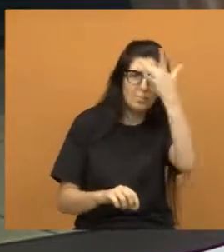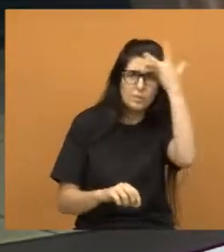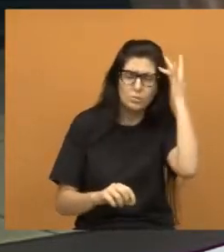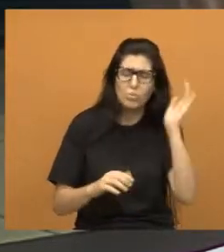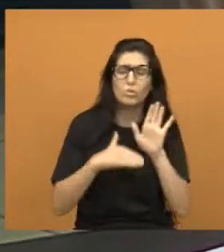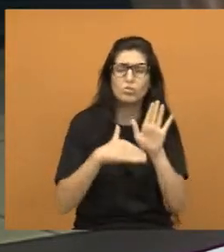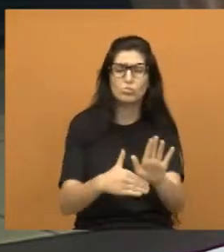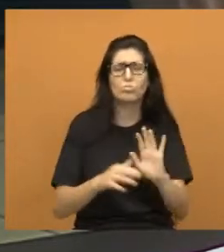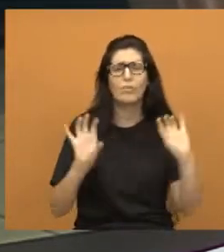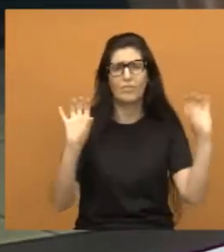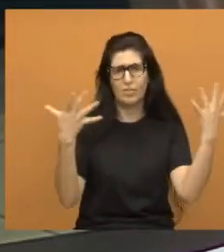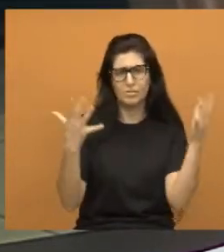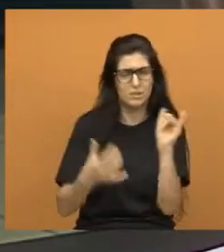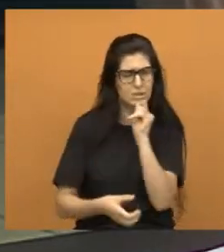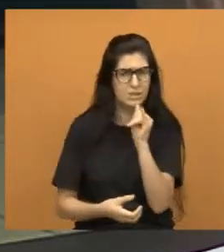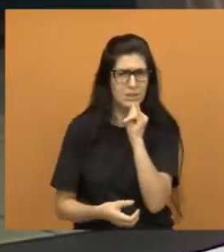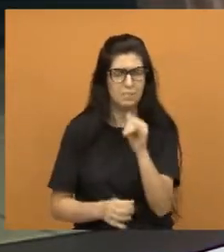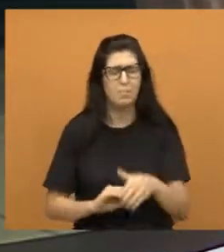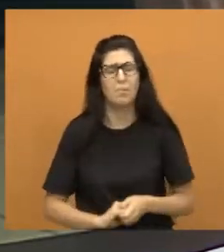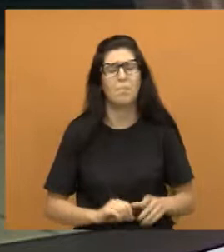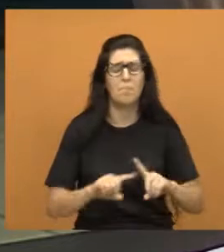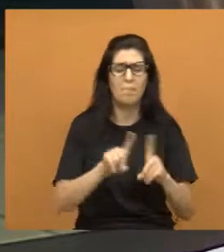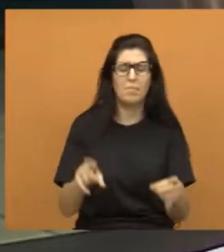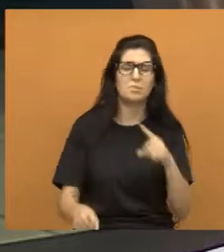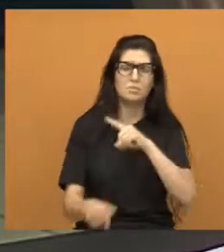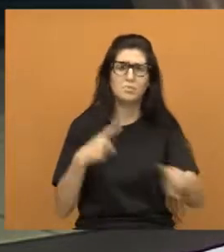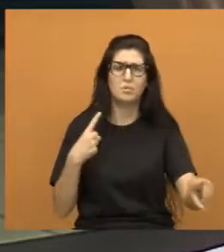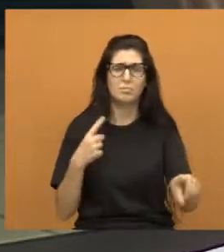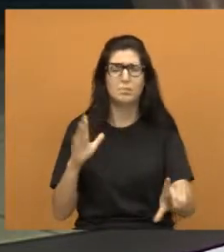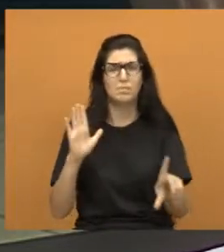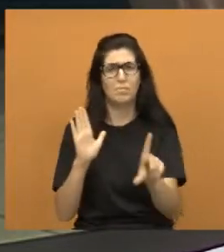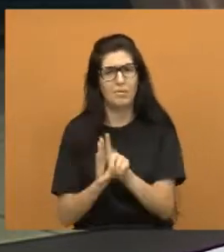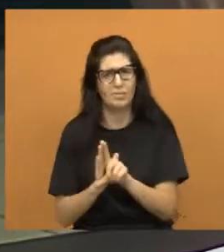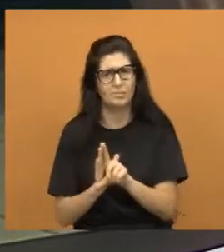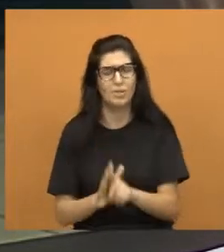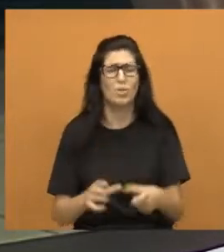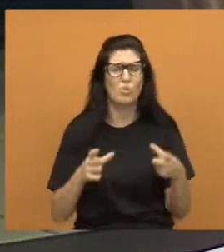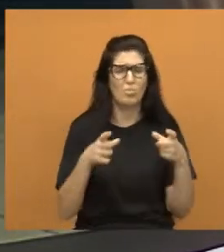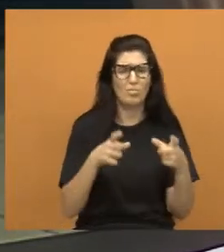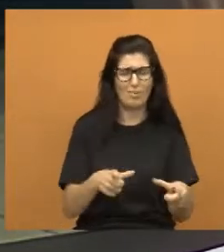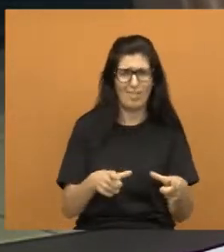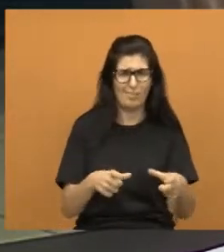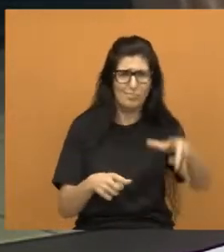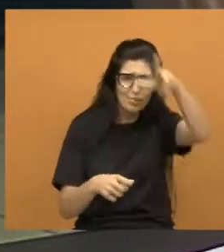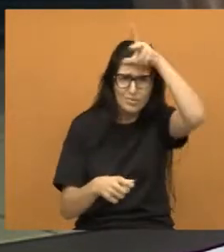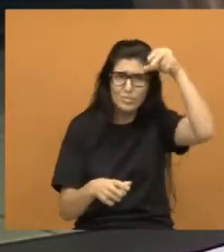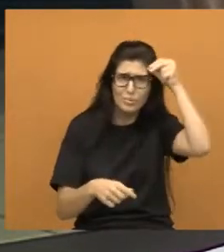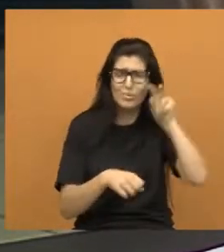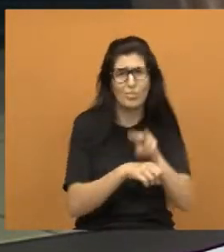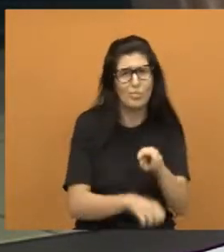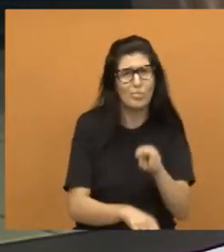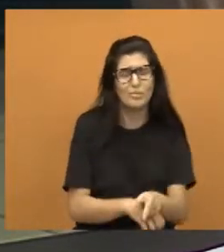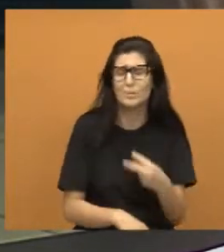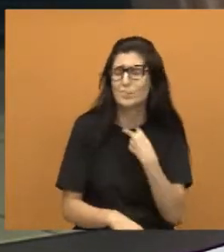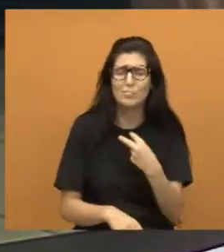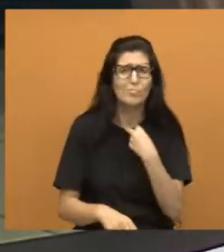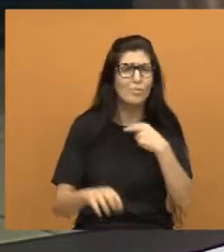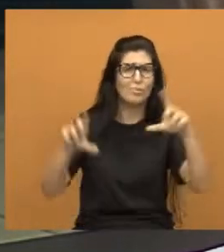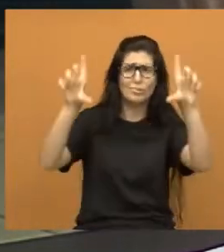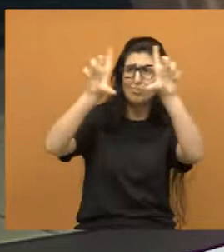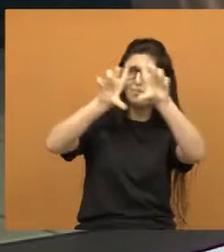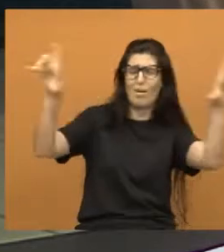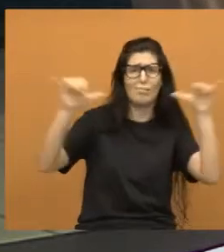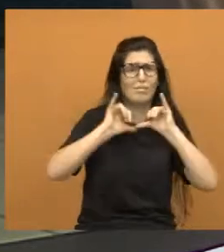um caso específico do evento. Só que é proibido por lei. Em espaço público, você não pode colocar placa